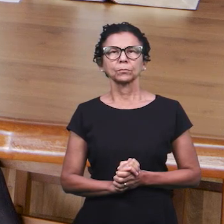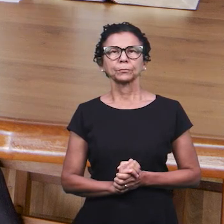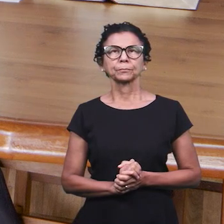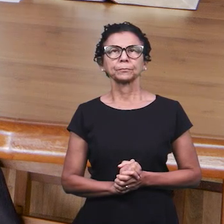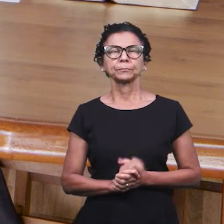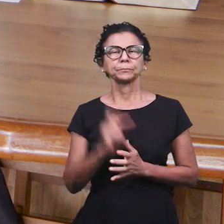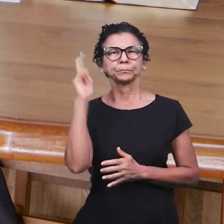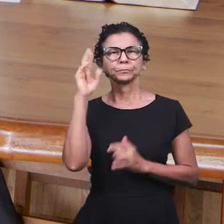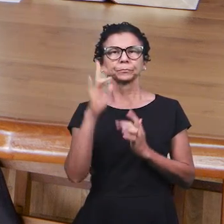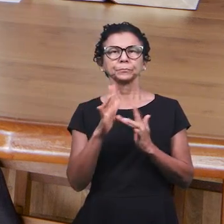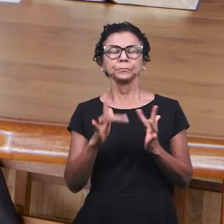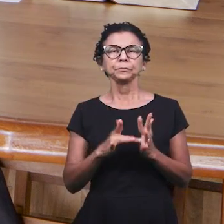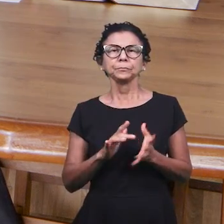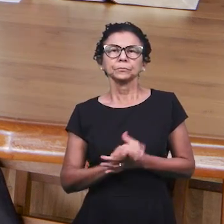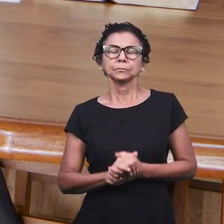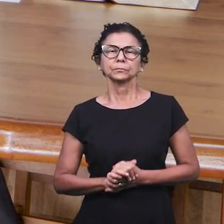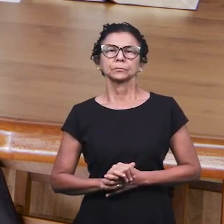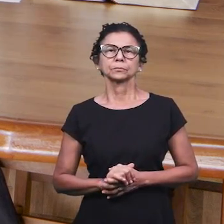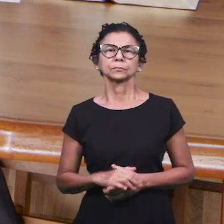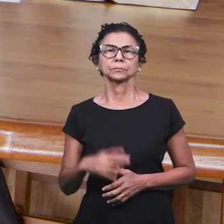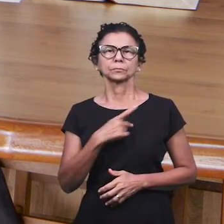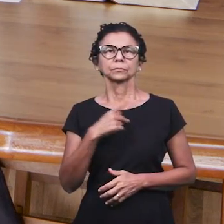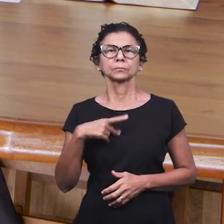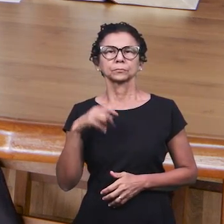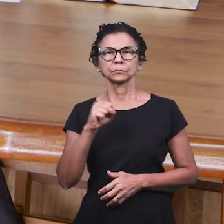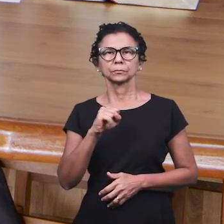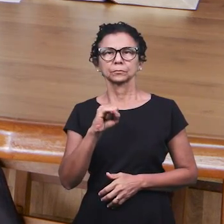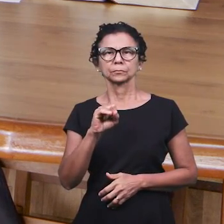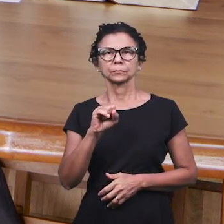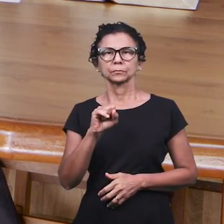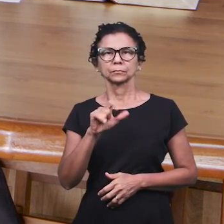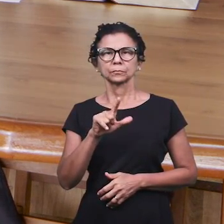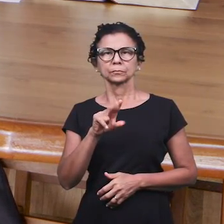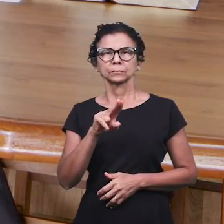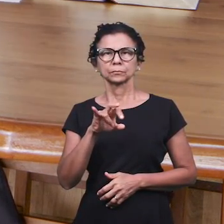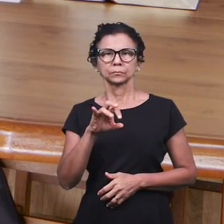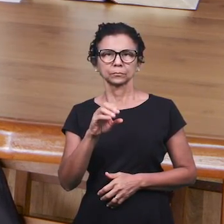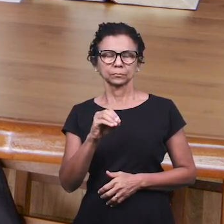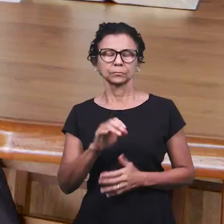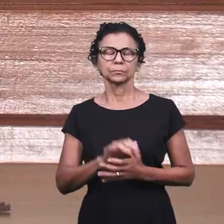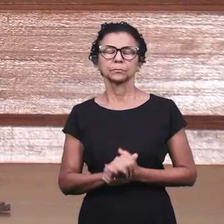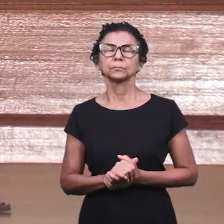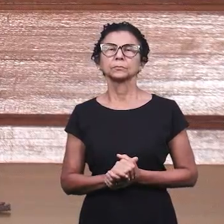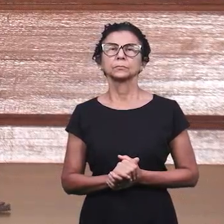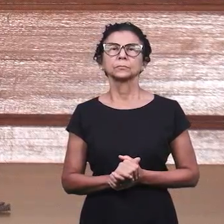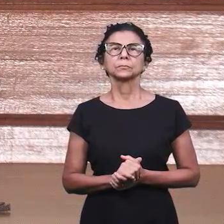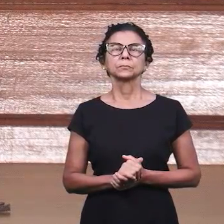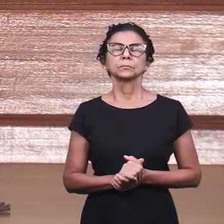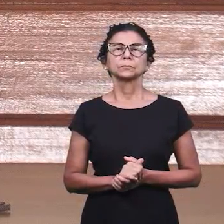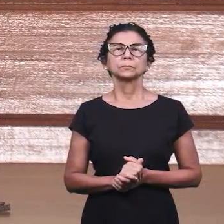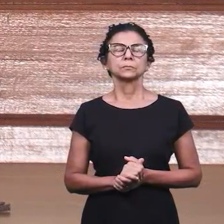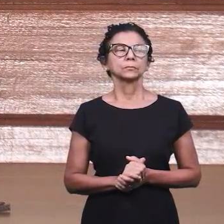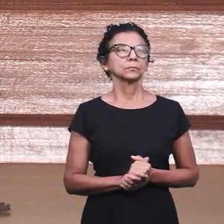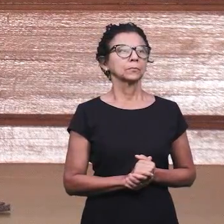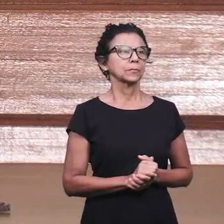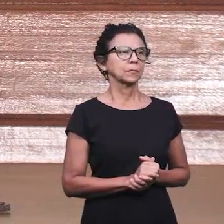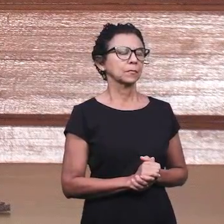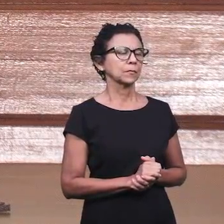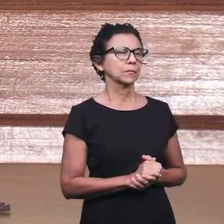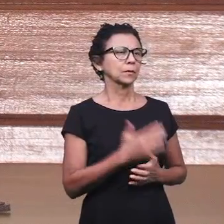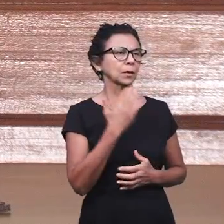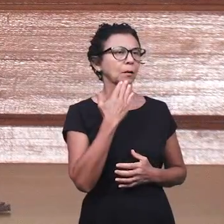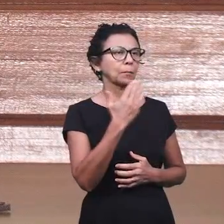Pastor Silvio também, no Conselho Presbiteral. A paz do Senhor, irmãos. Nós vamos pedir ao pastor Luiz Eugênio que possa dar